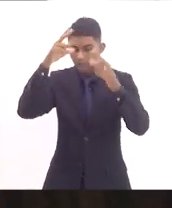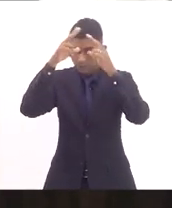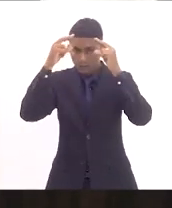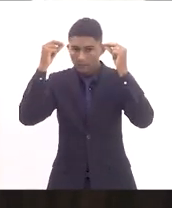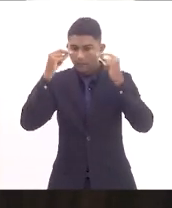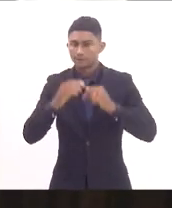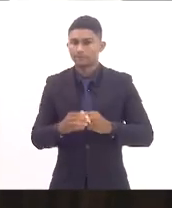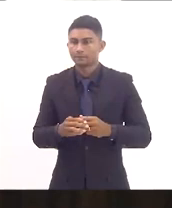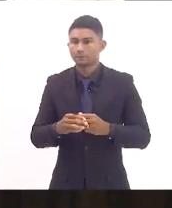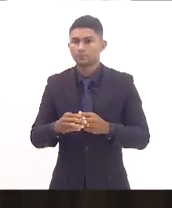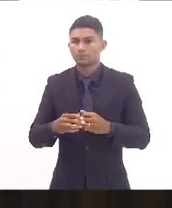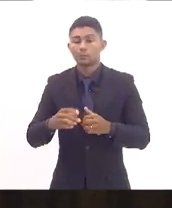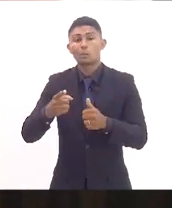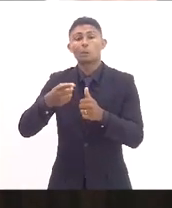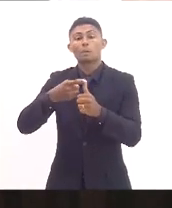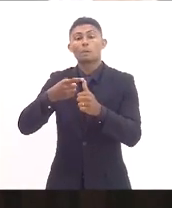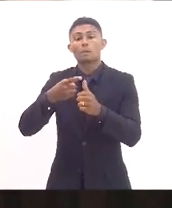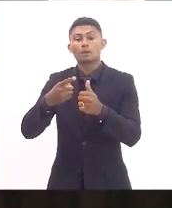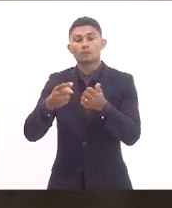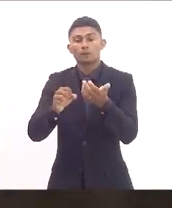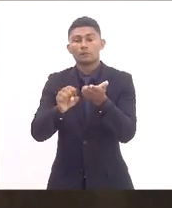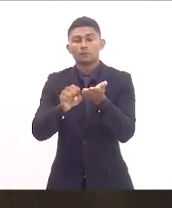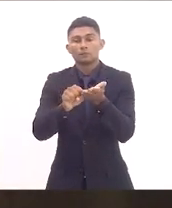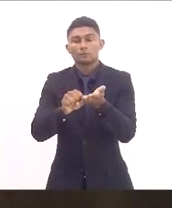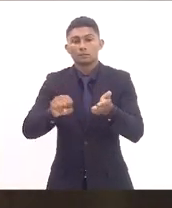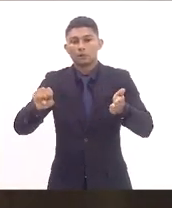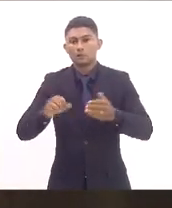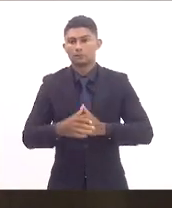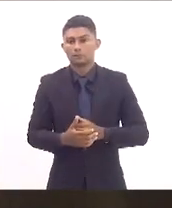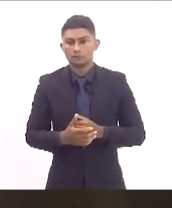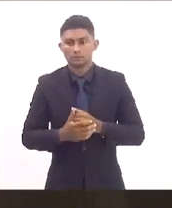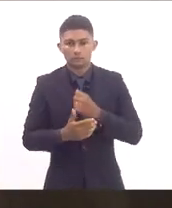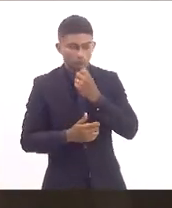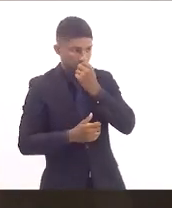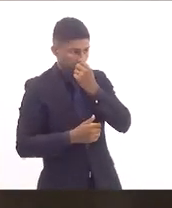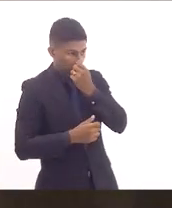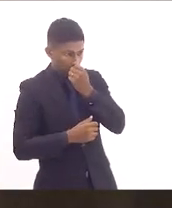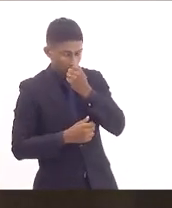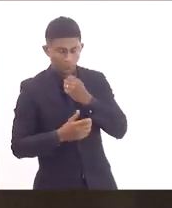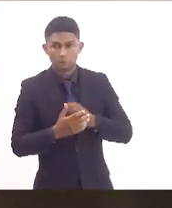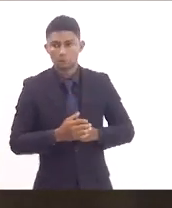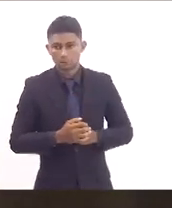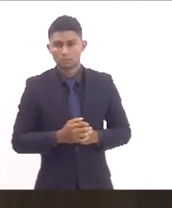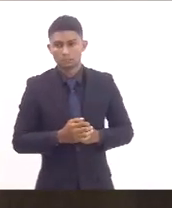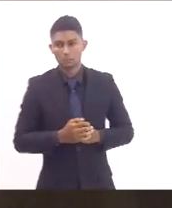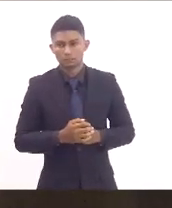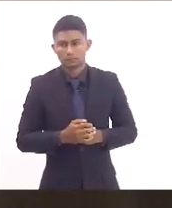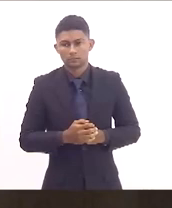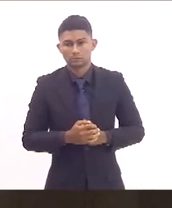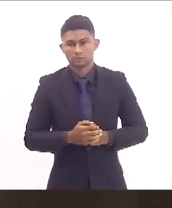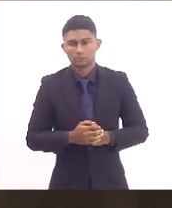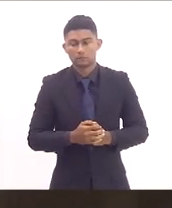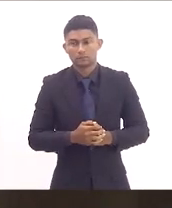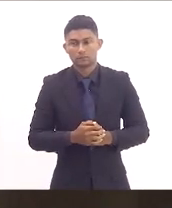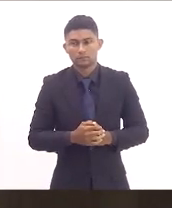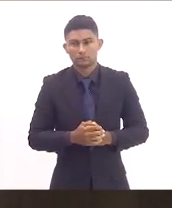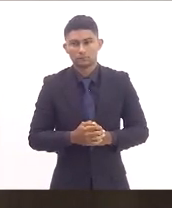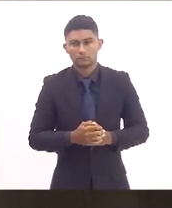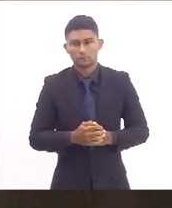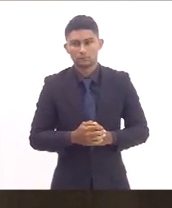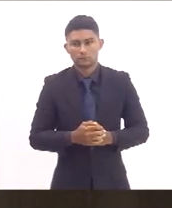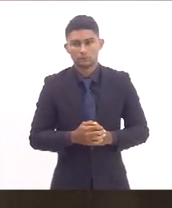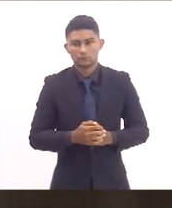o Deputado Samuel questão de ordem o lema em aberto